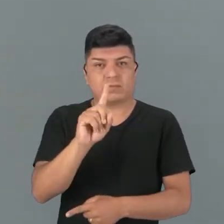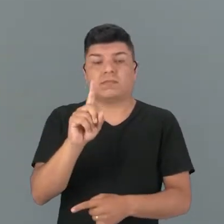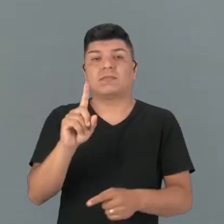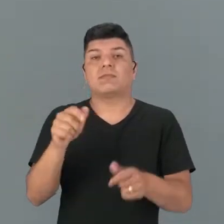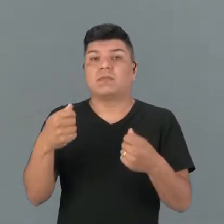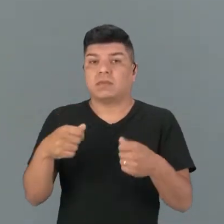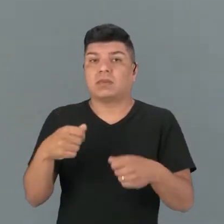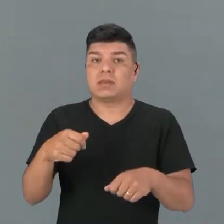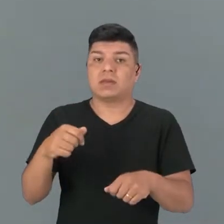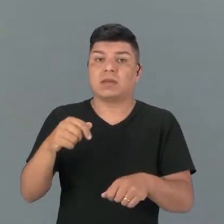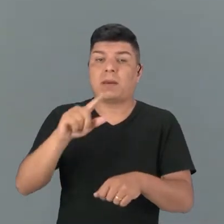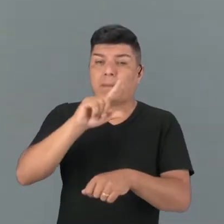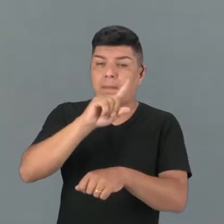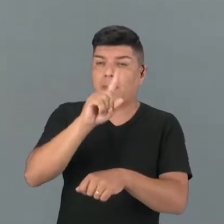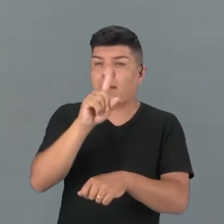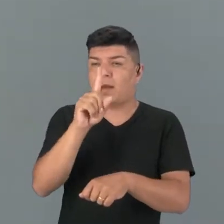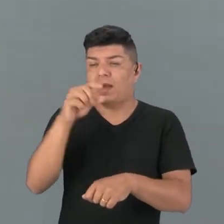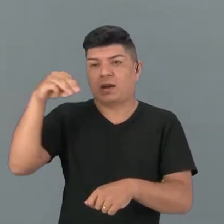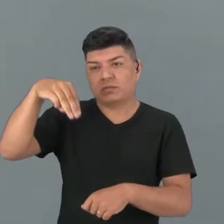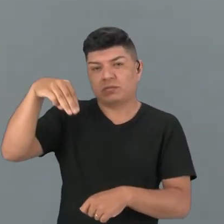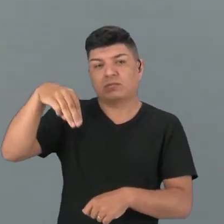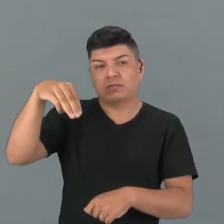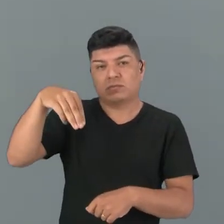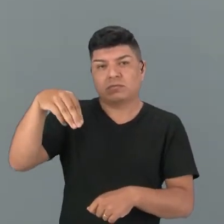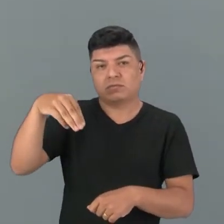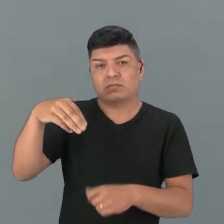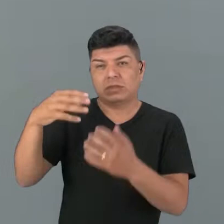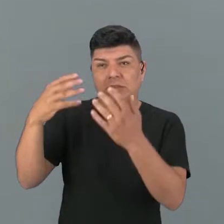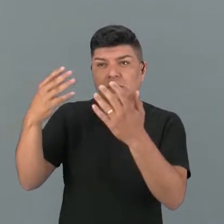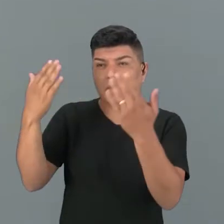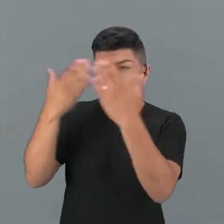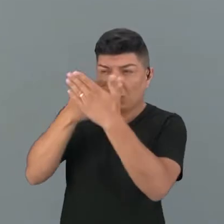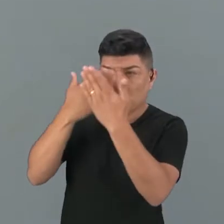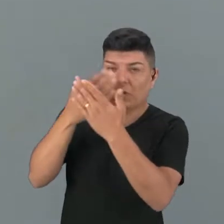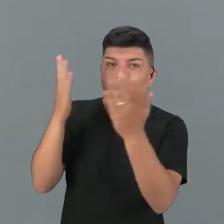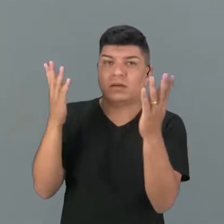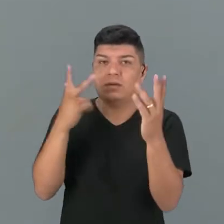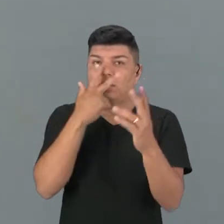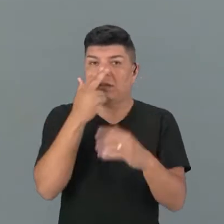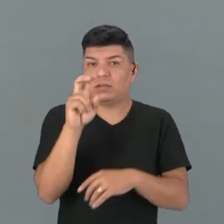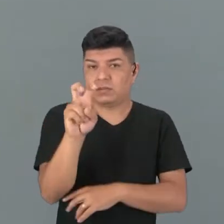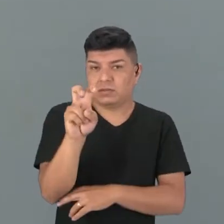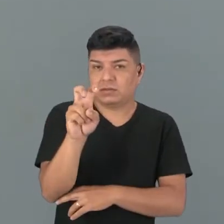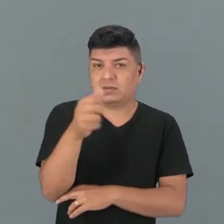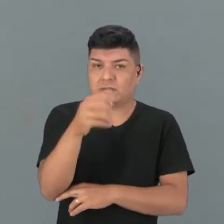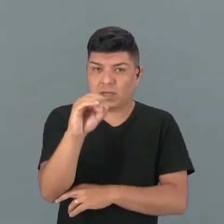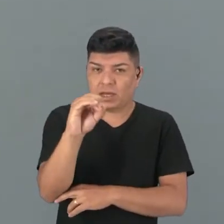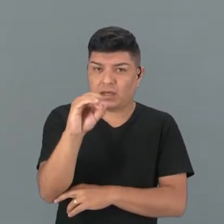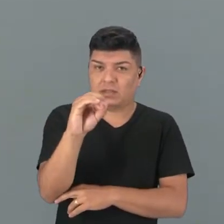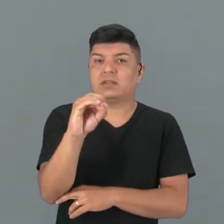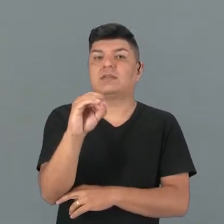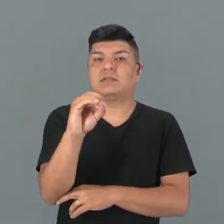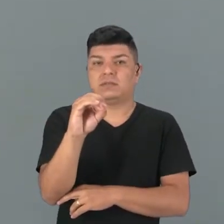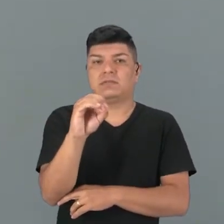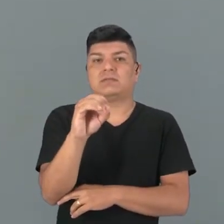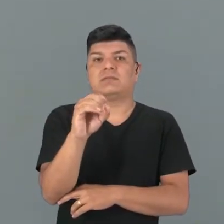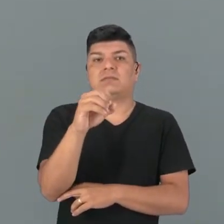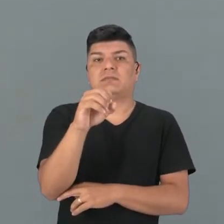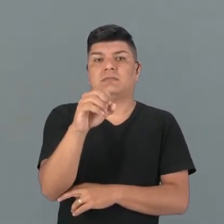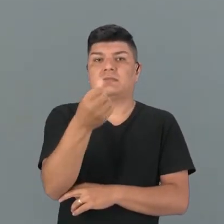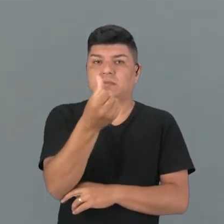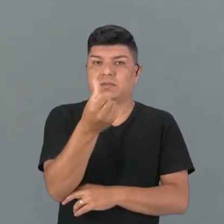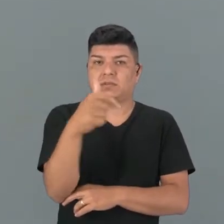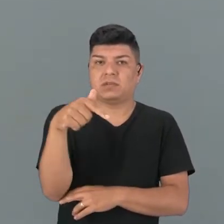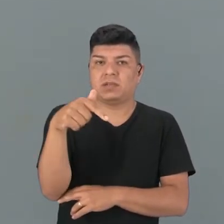está marcando os minutos que não aparecem aí, né? Identificados. Por exemplo, aqui é 5, ó, aqui é 10. Então, eu conto aqui, ó,